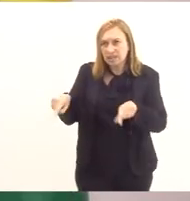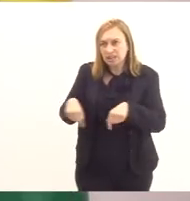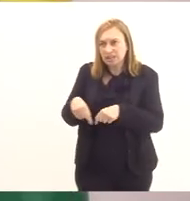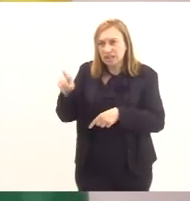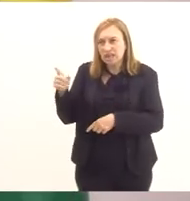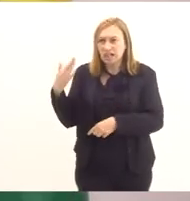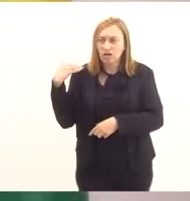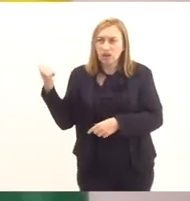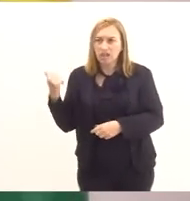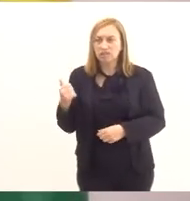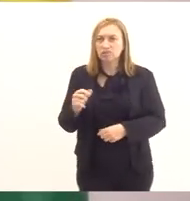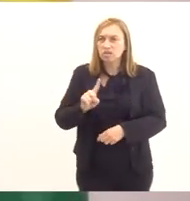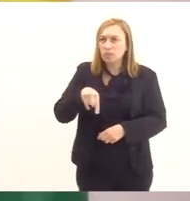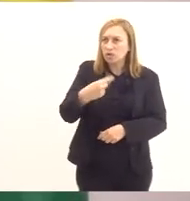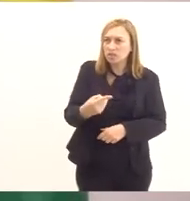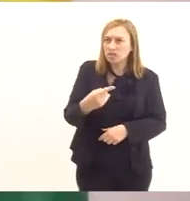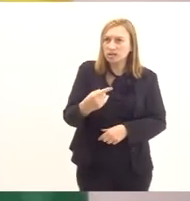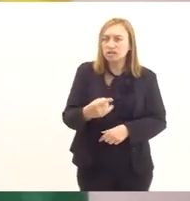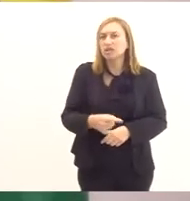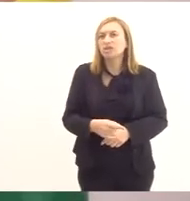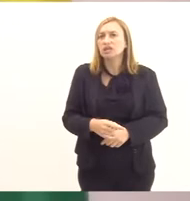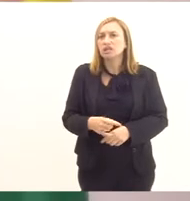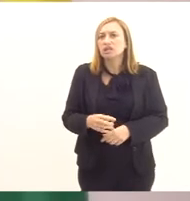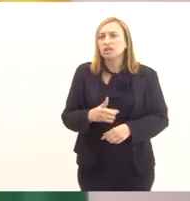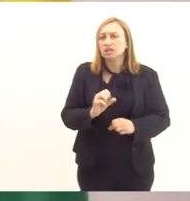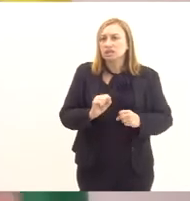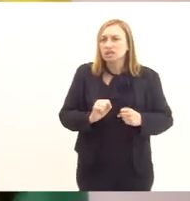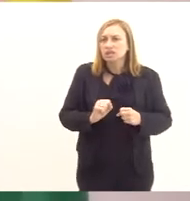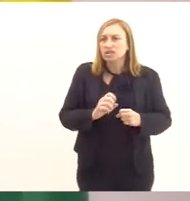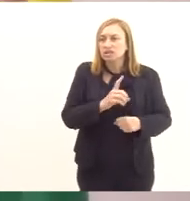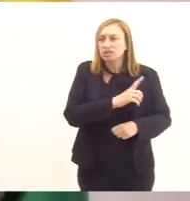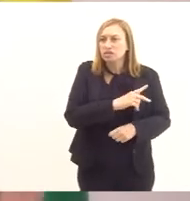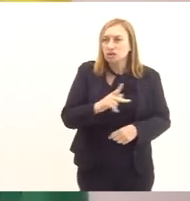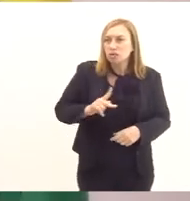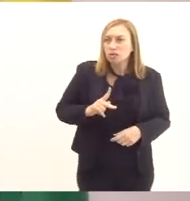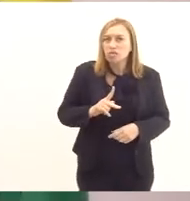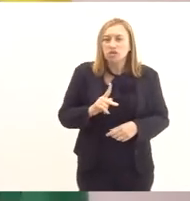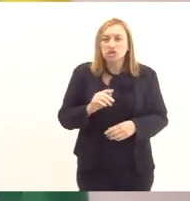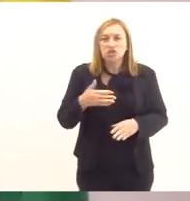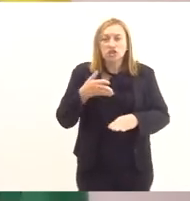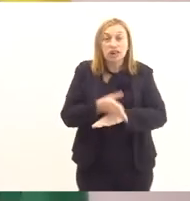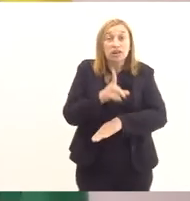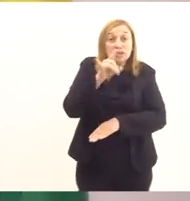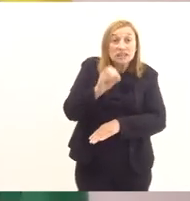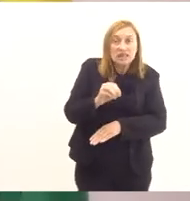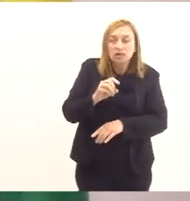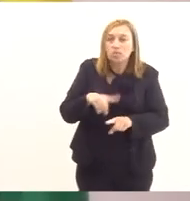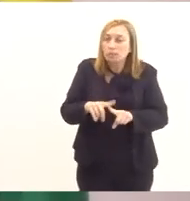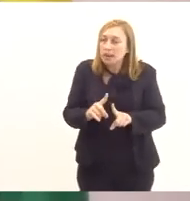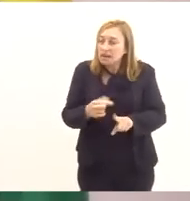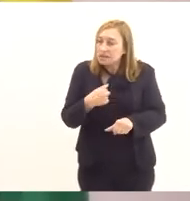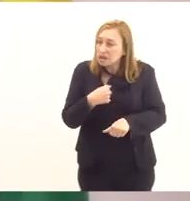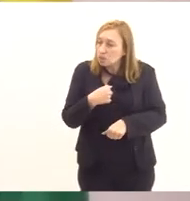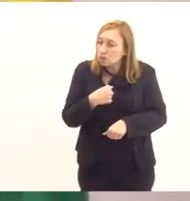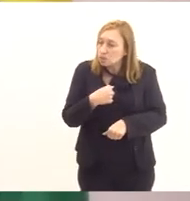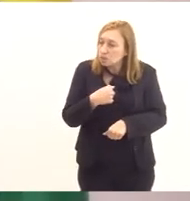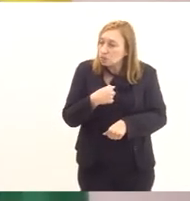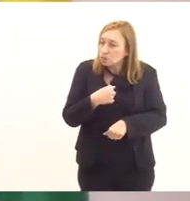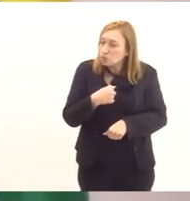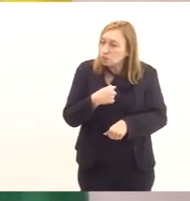lado na sequência as defensores já chegaram bem cedo também de conversando ele fora mas eu